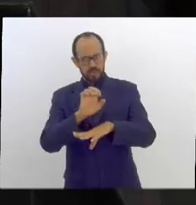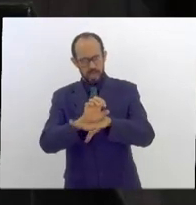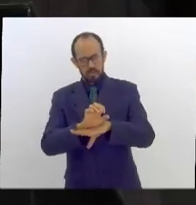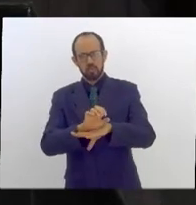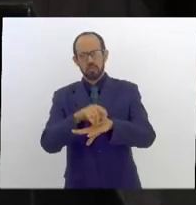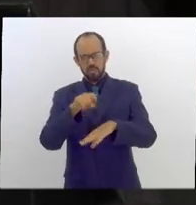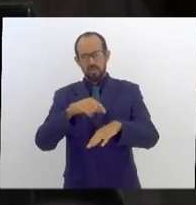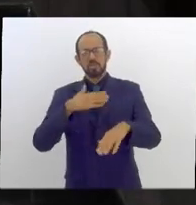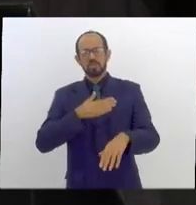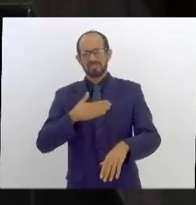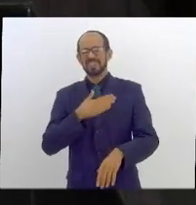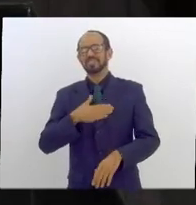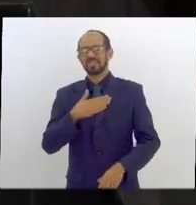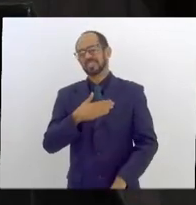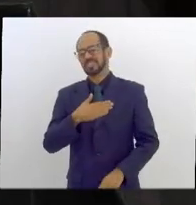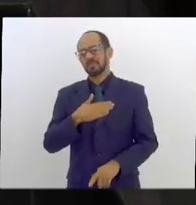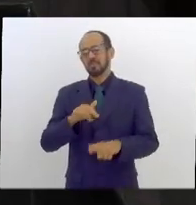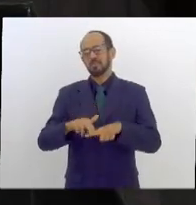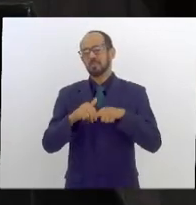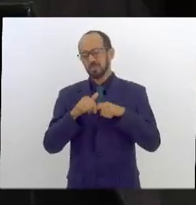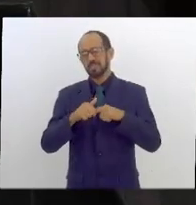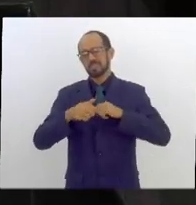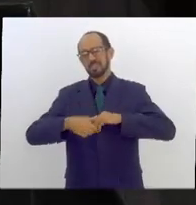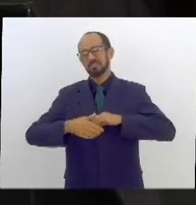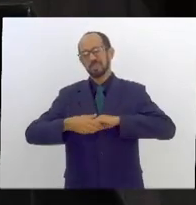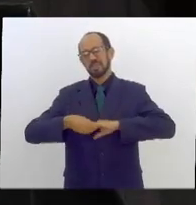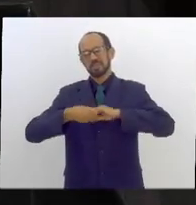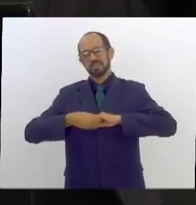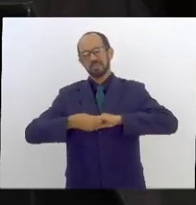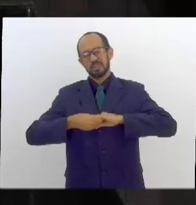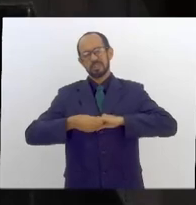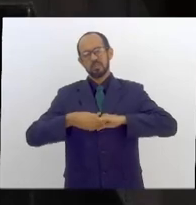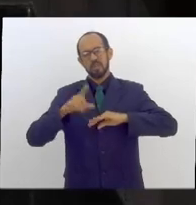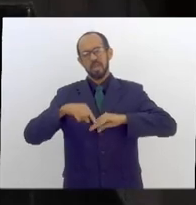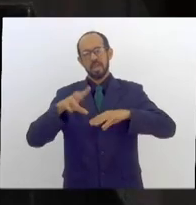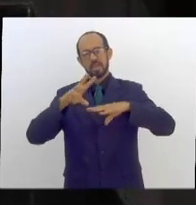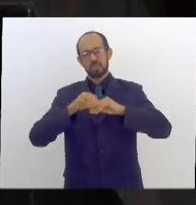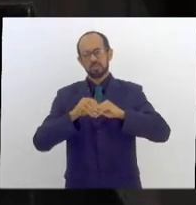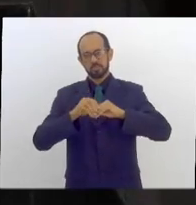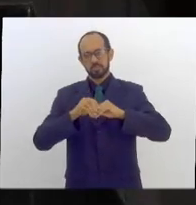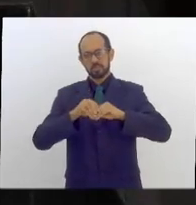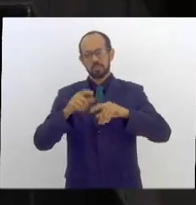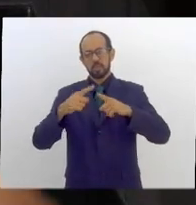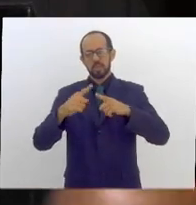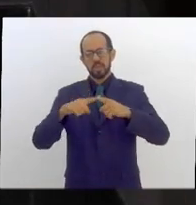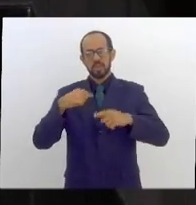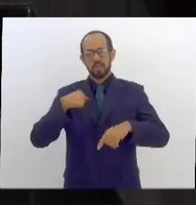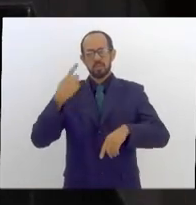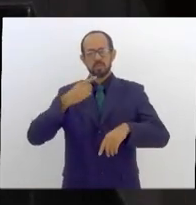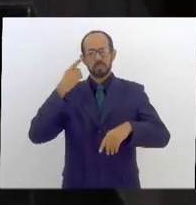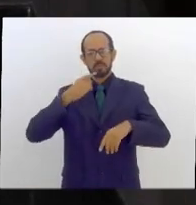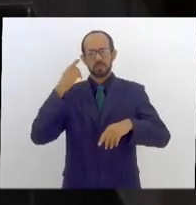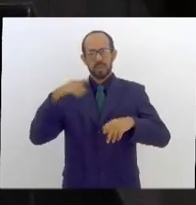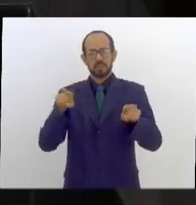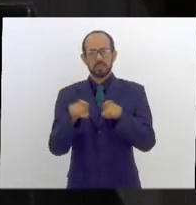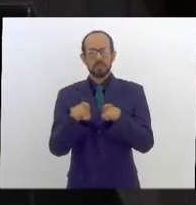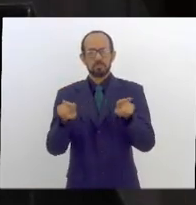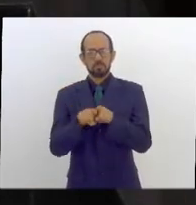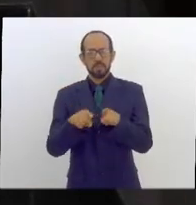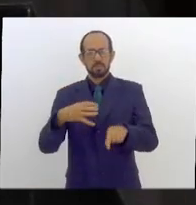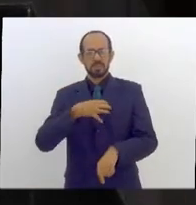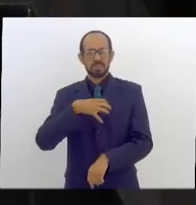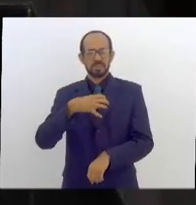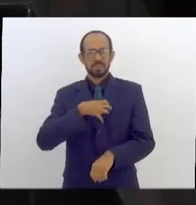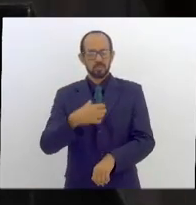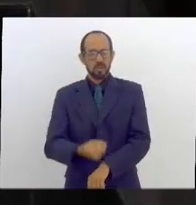com muita satisfação. Por isso, a minha saudação será bem breve, porque, além de tudo, de estar como deputada, eu me sinto muito,